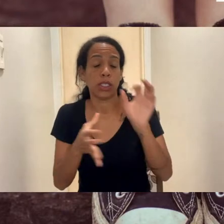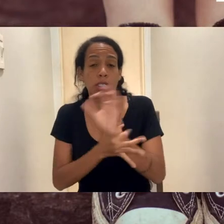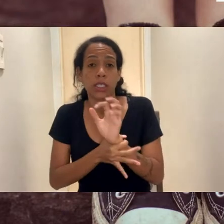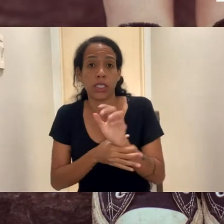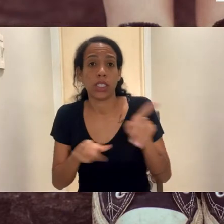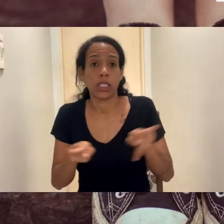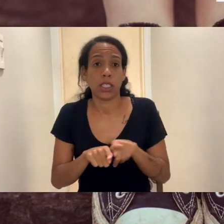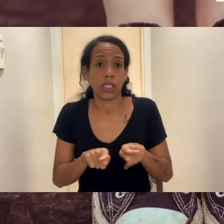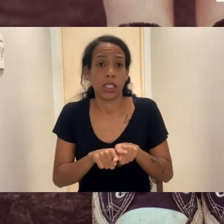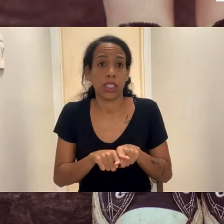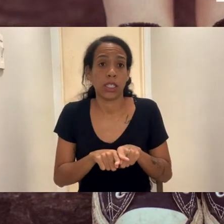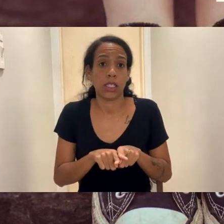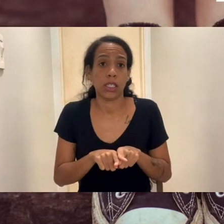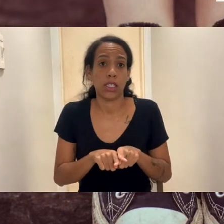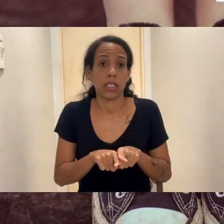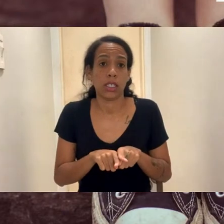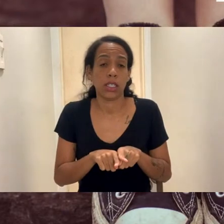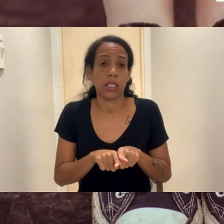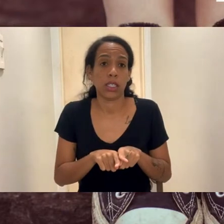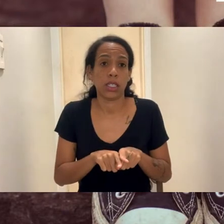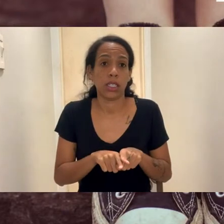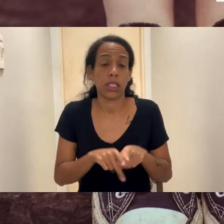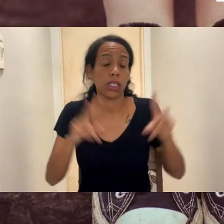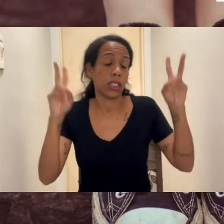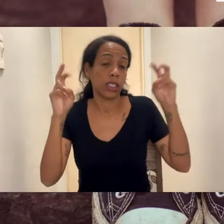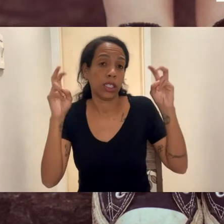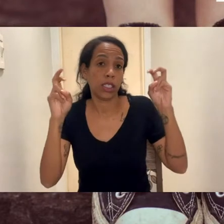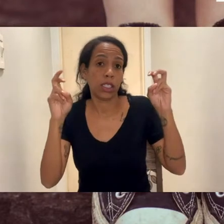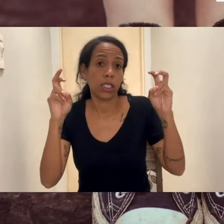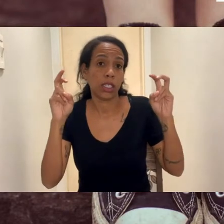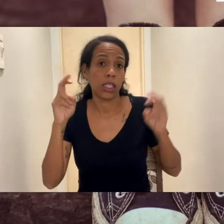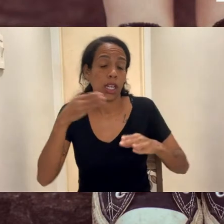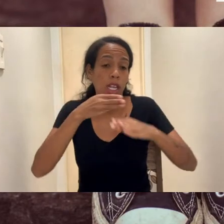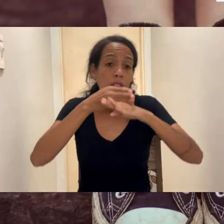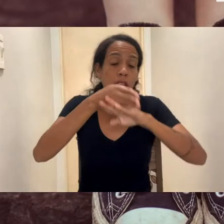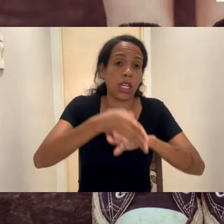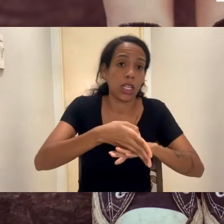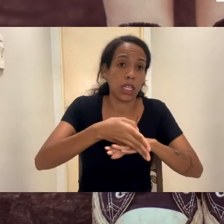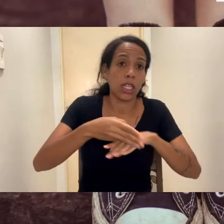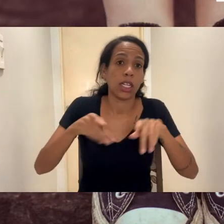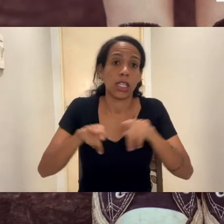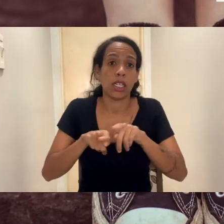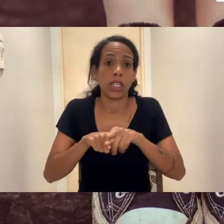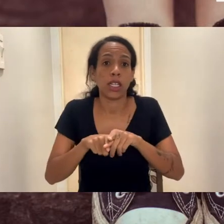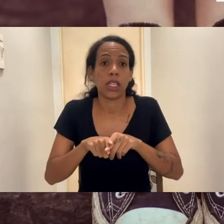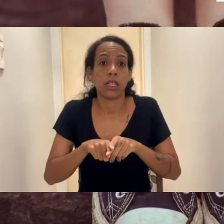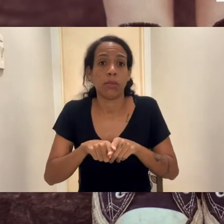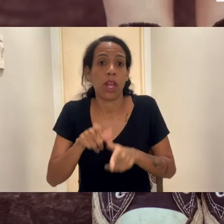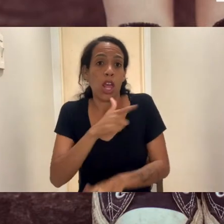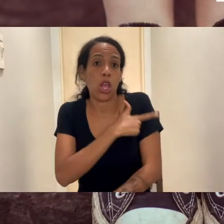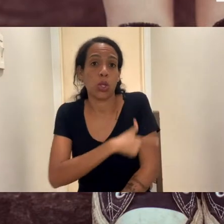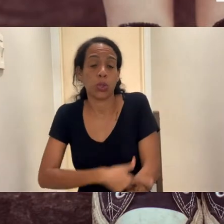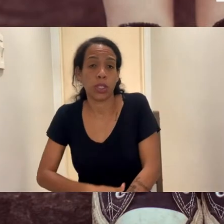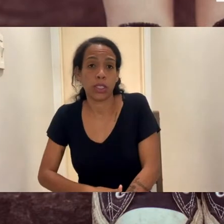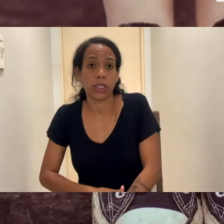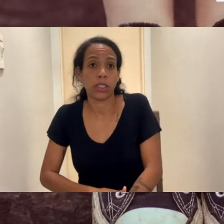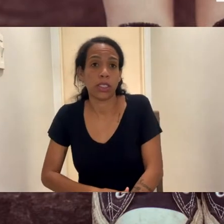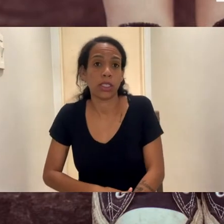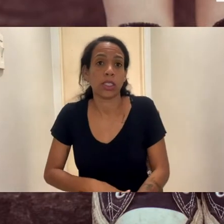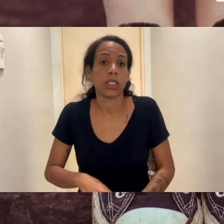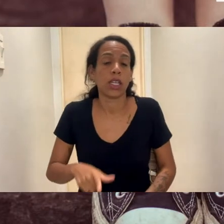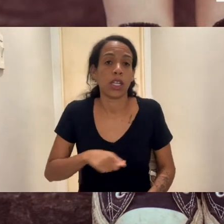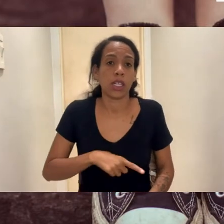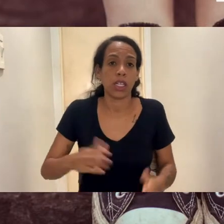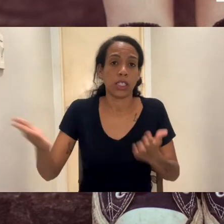também das questões, né, que atravessam a medida de socioeducação, que são, né, os adolescentes e